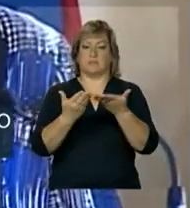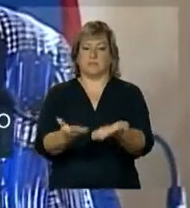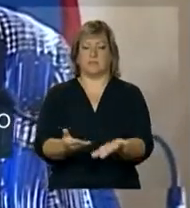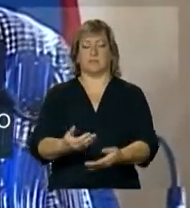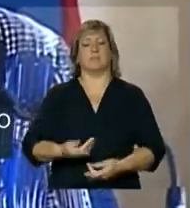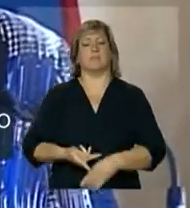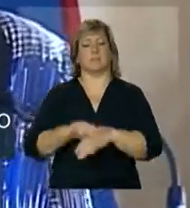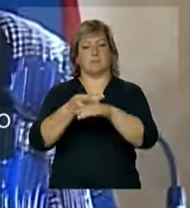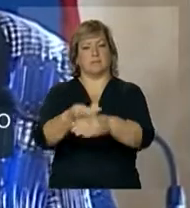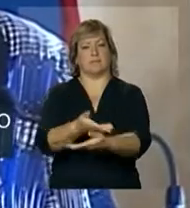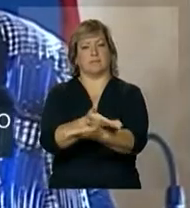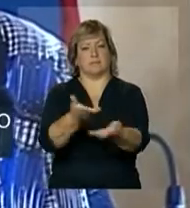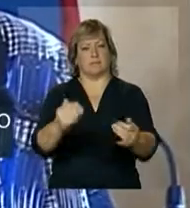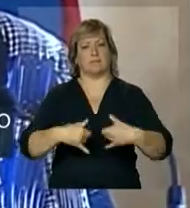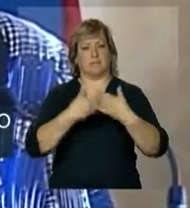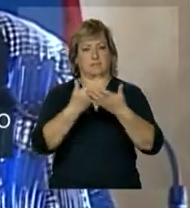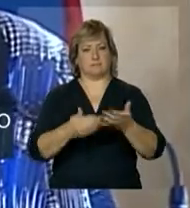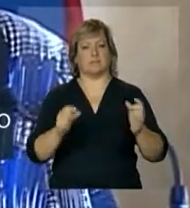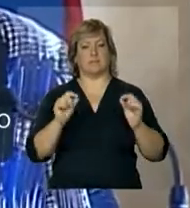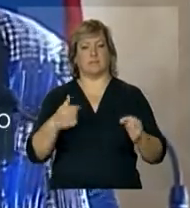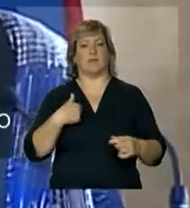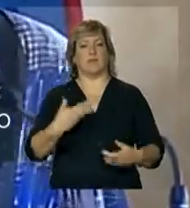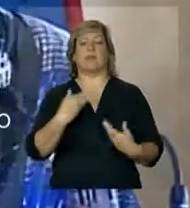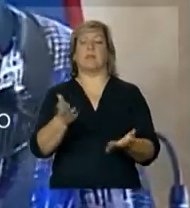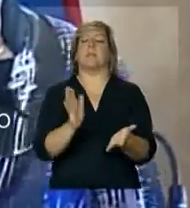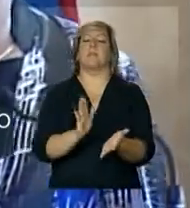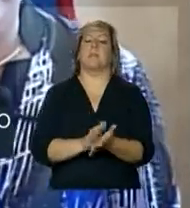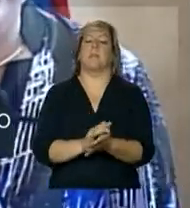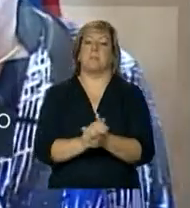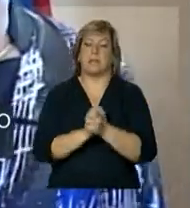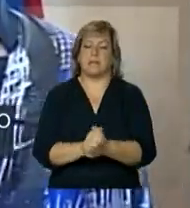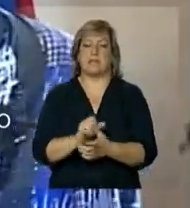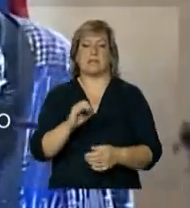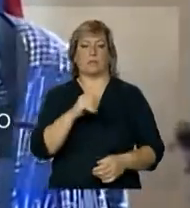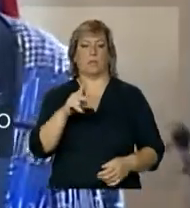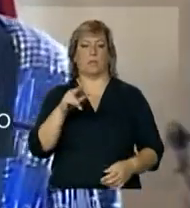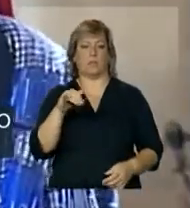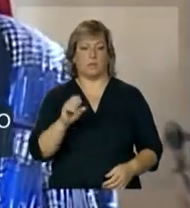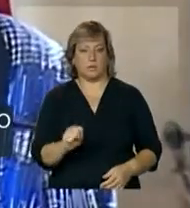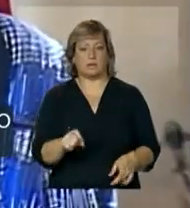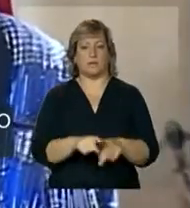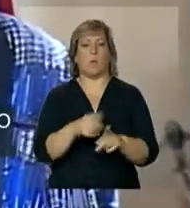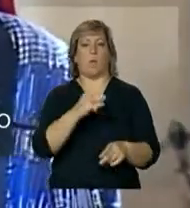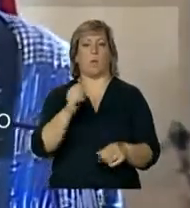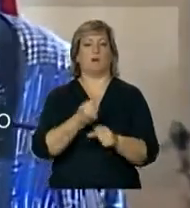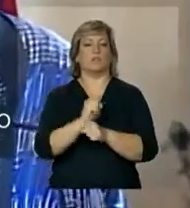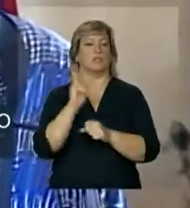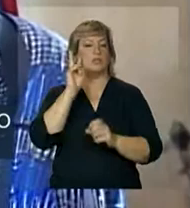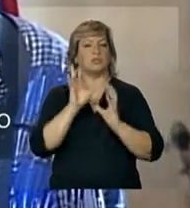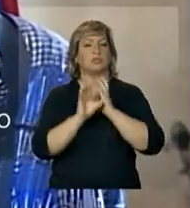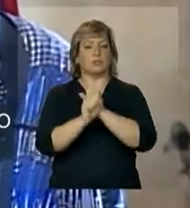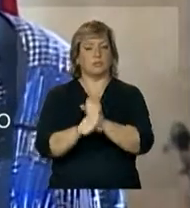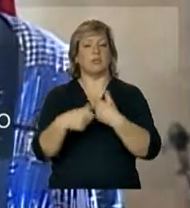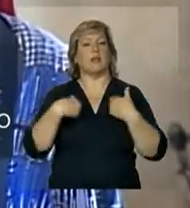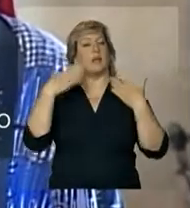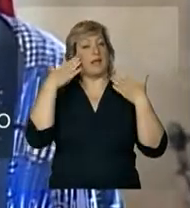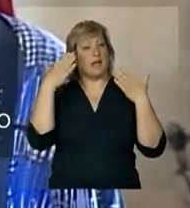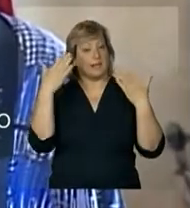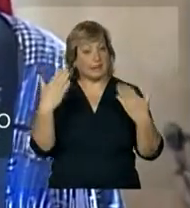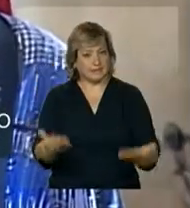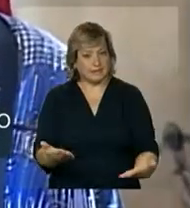nossas homenagens. Eu queria dar meus parabéns a São Luís por seus 400 anos de história.